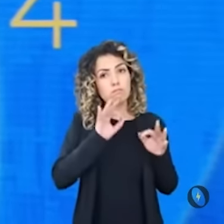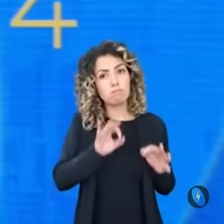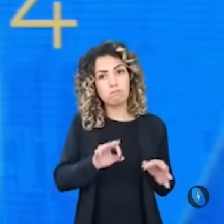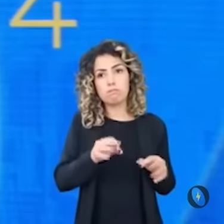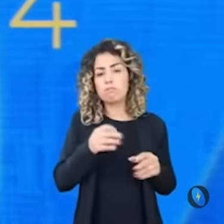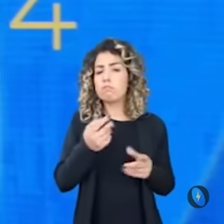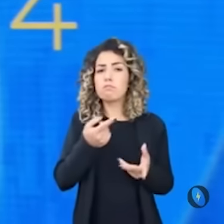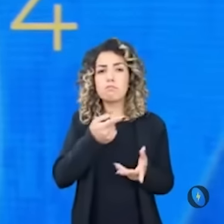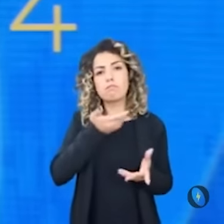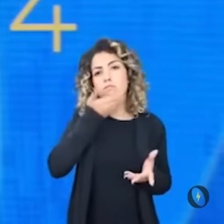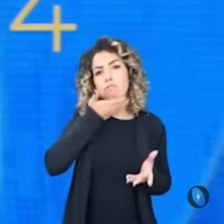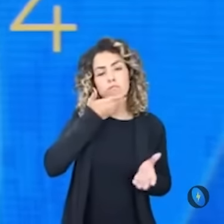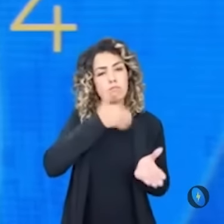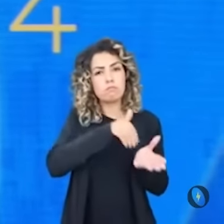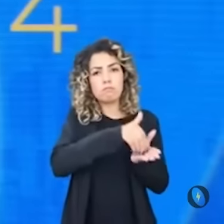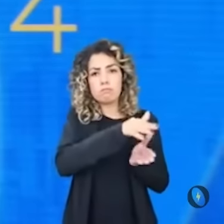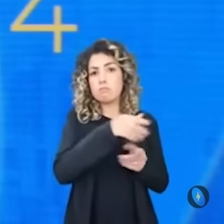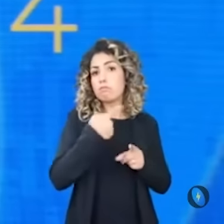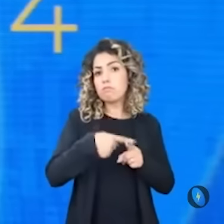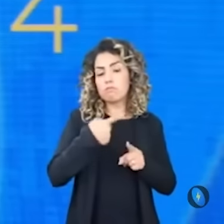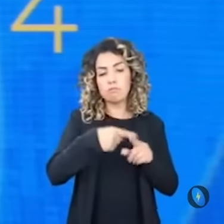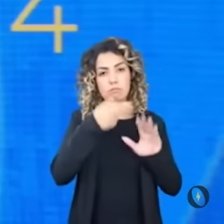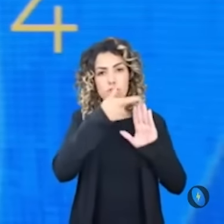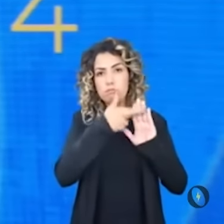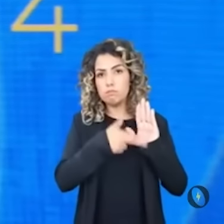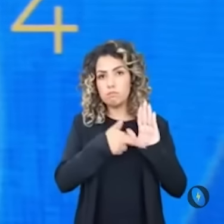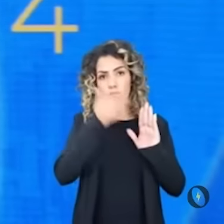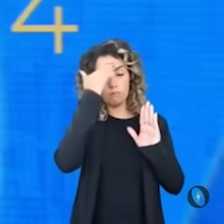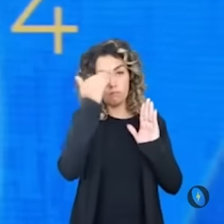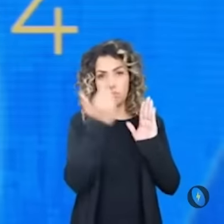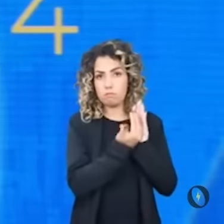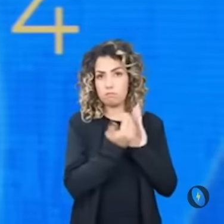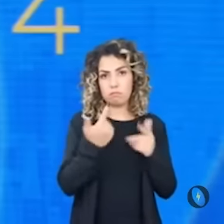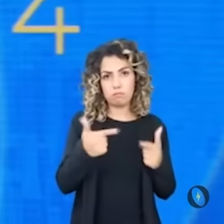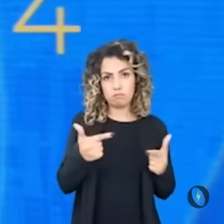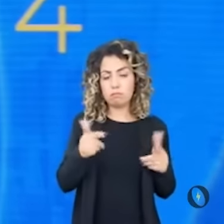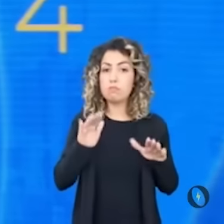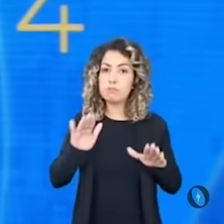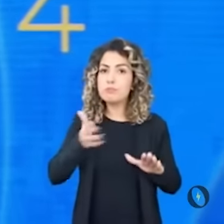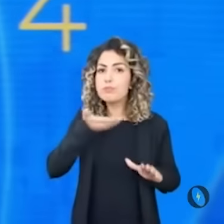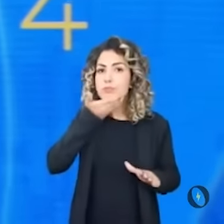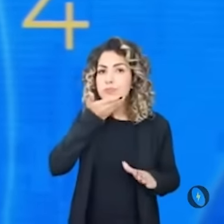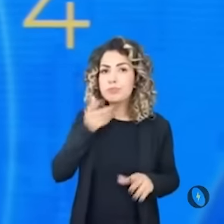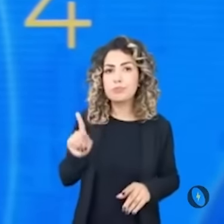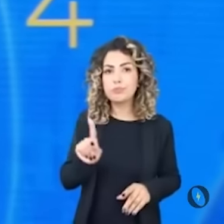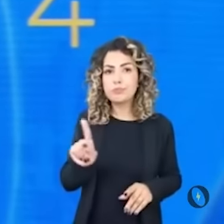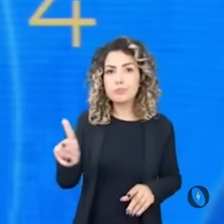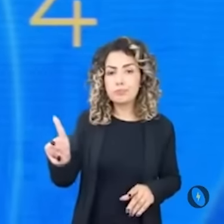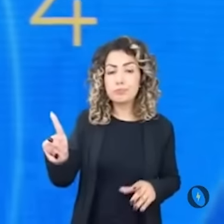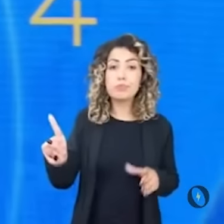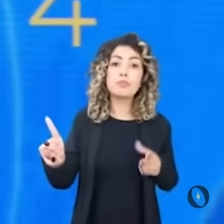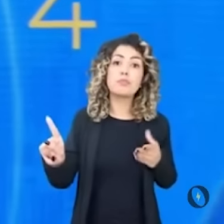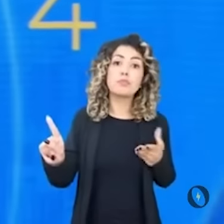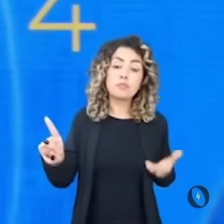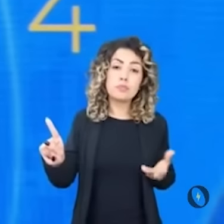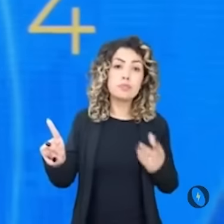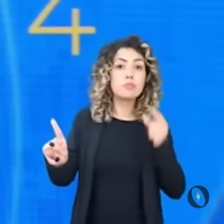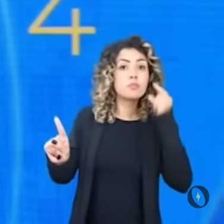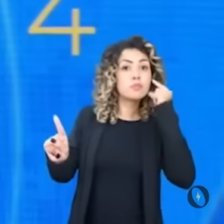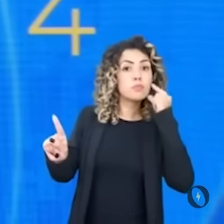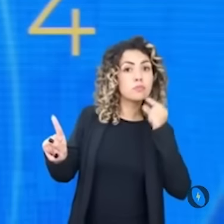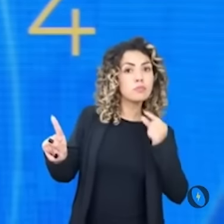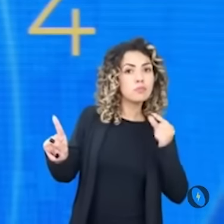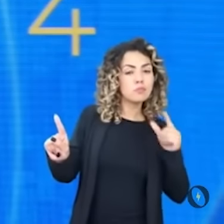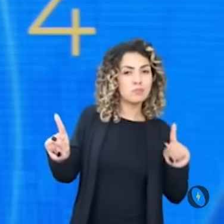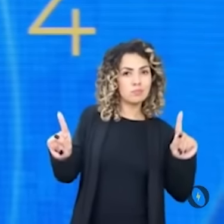regras e na saída dele houve uma confusão e o assessor do prefeito Ricardo Nunes candidato Ricardo